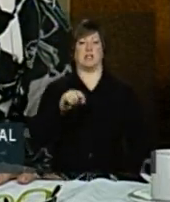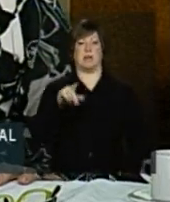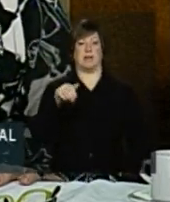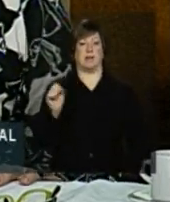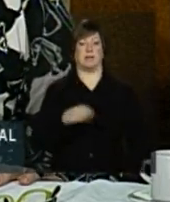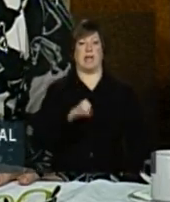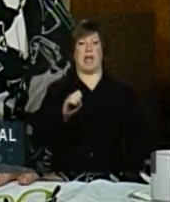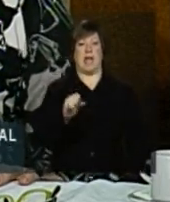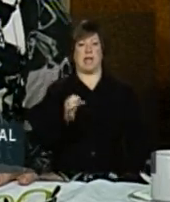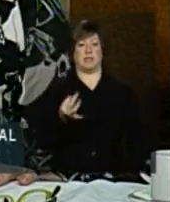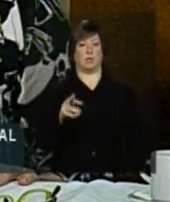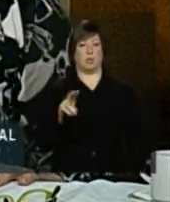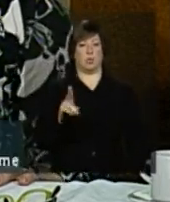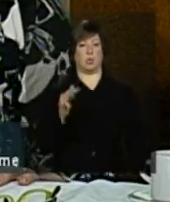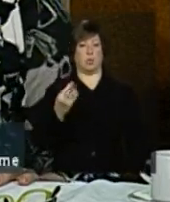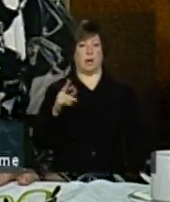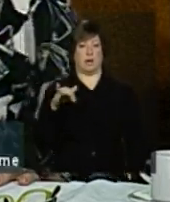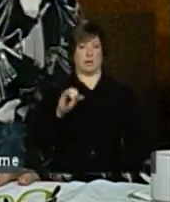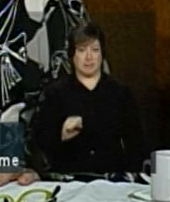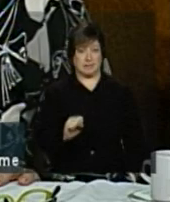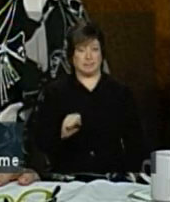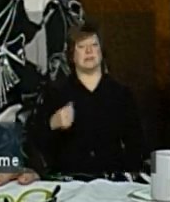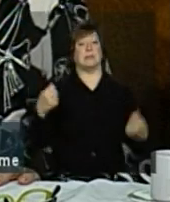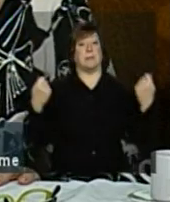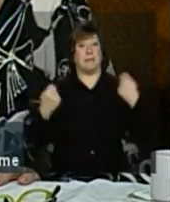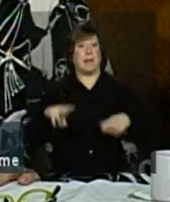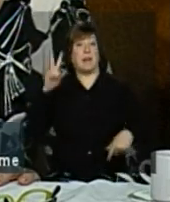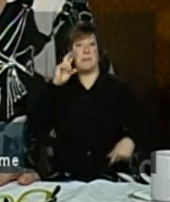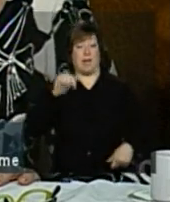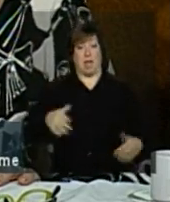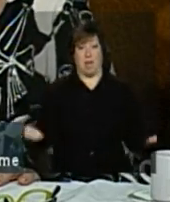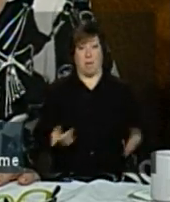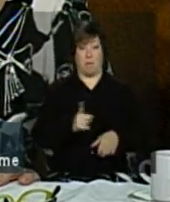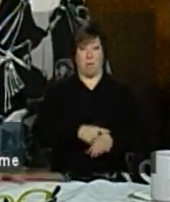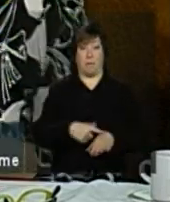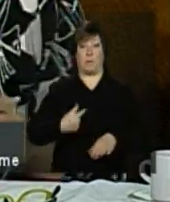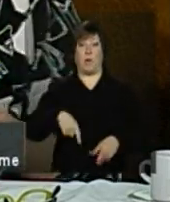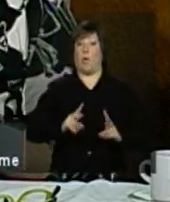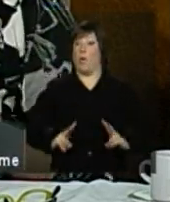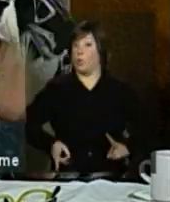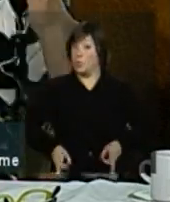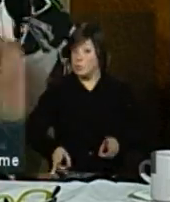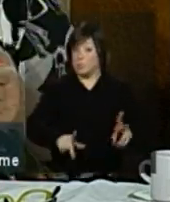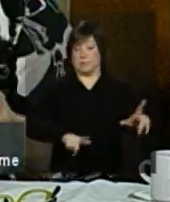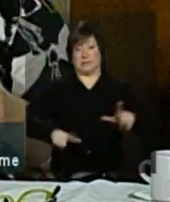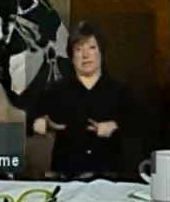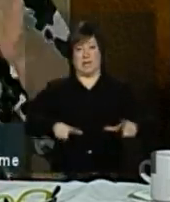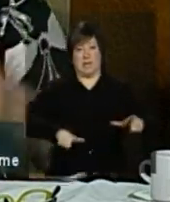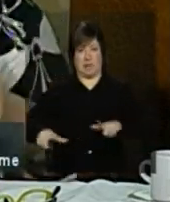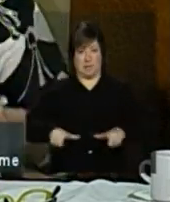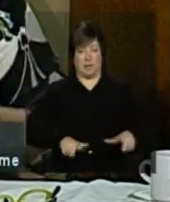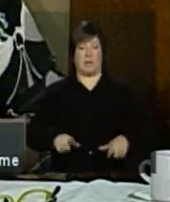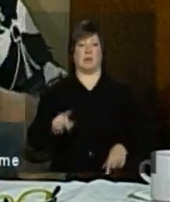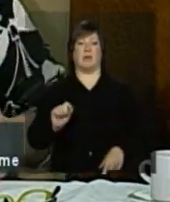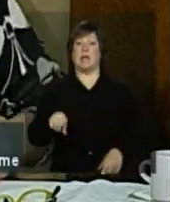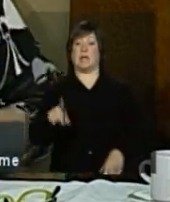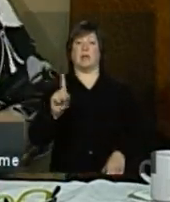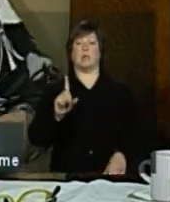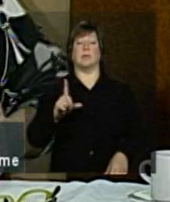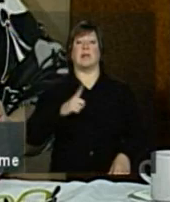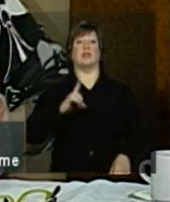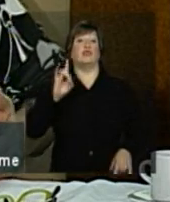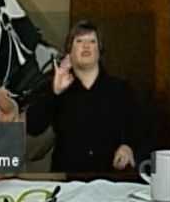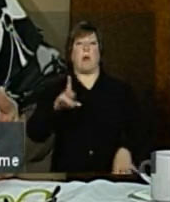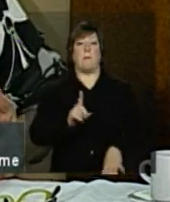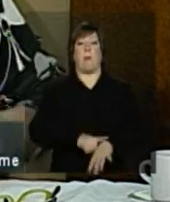que são elas que T que ser lembradas nesse momento para que a gente continue numa atuação que é uma atuação que não acontece só no momento da